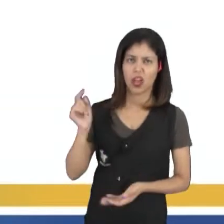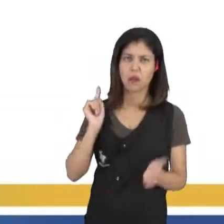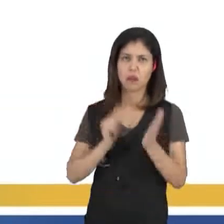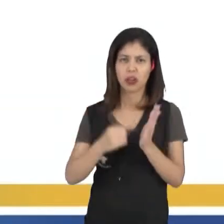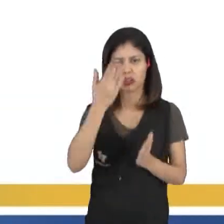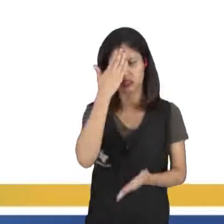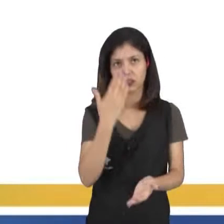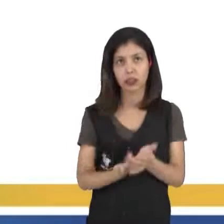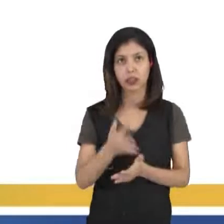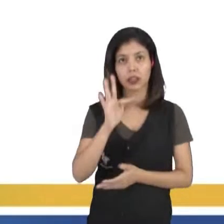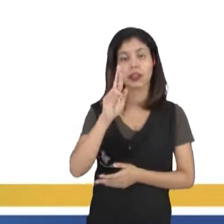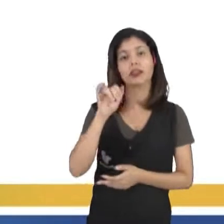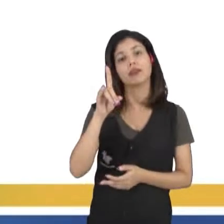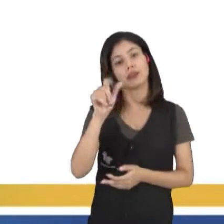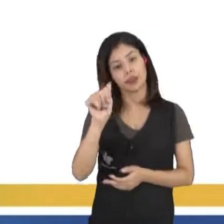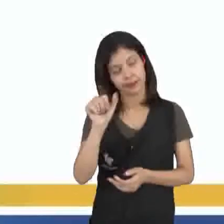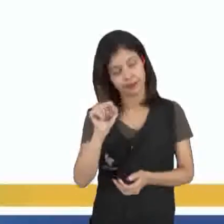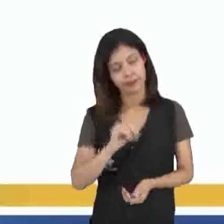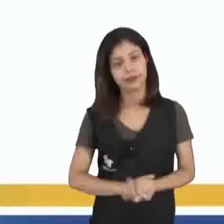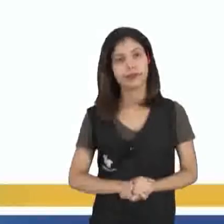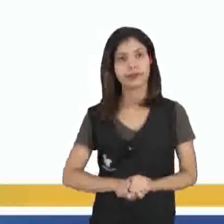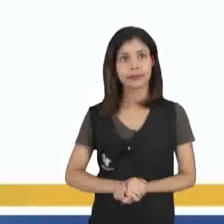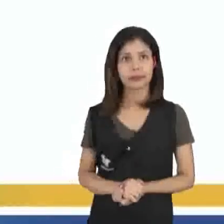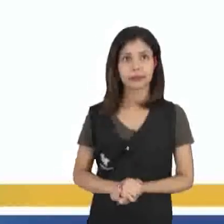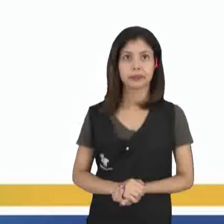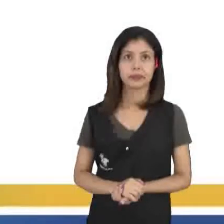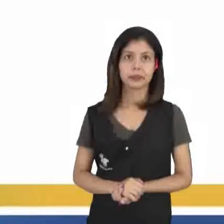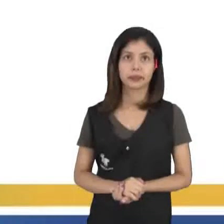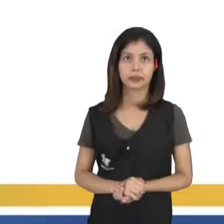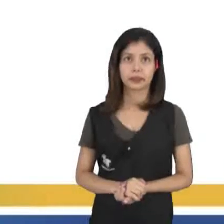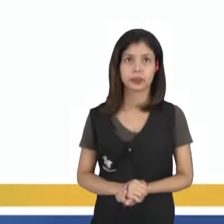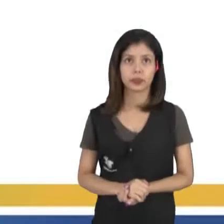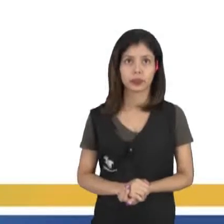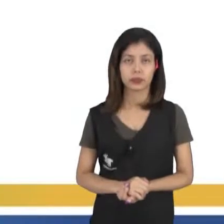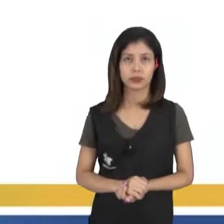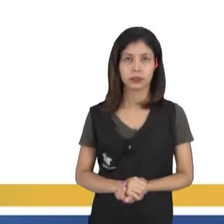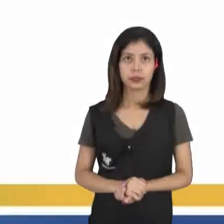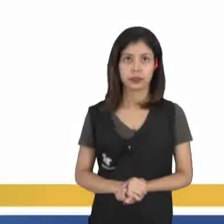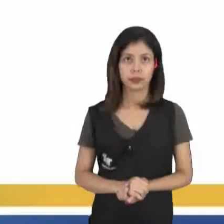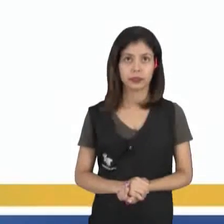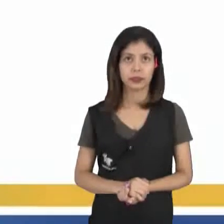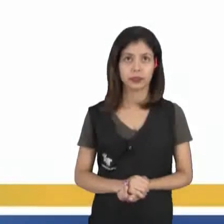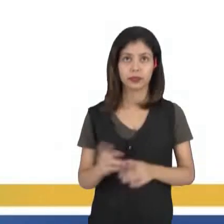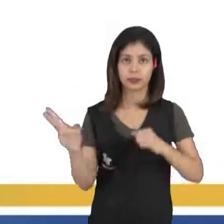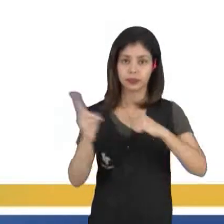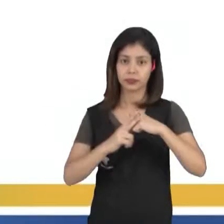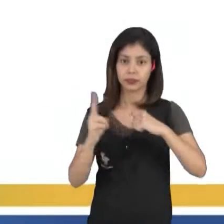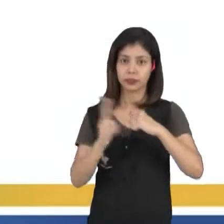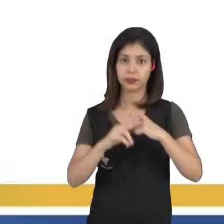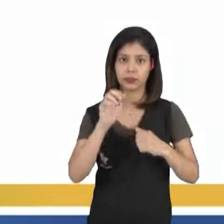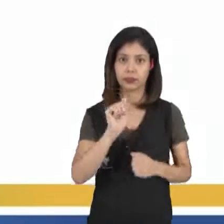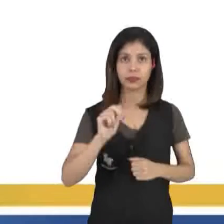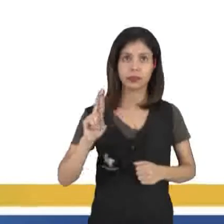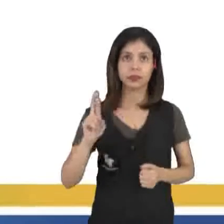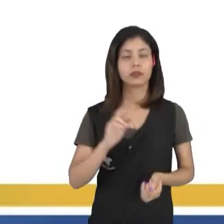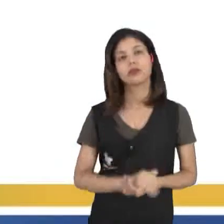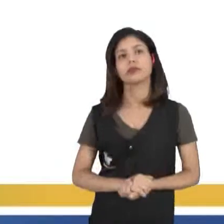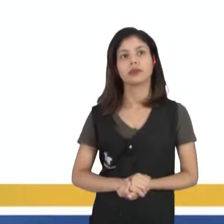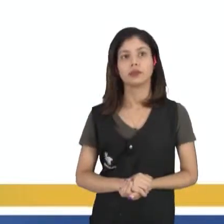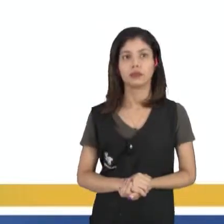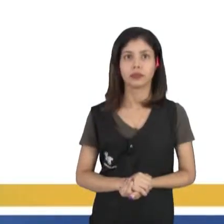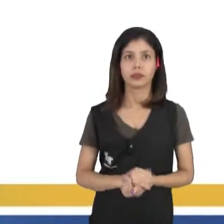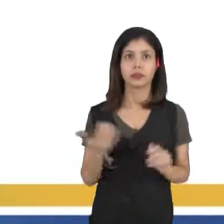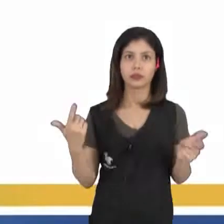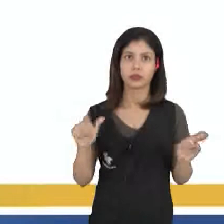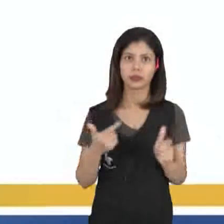a ponto de acreditar em fadas. Acreditar é o verbo, termina em AR. Então,